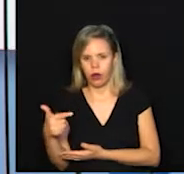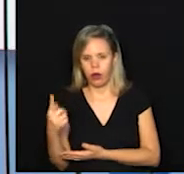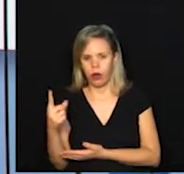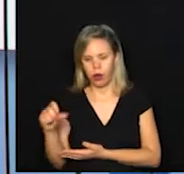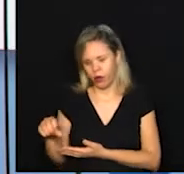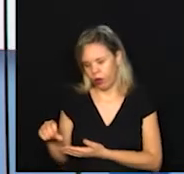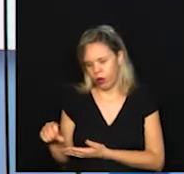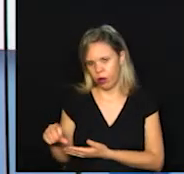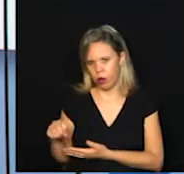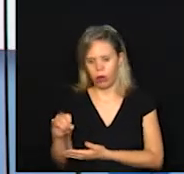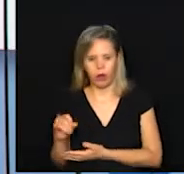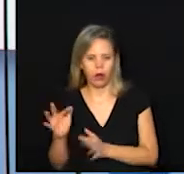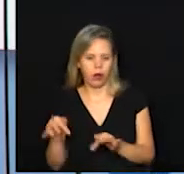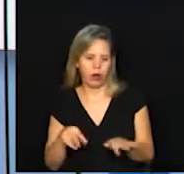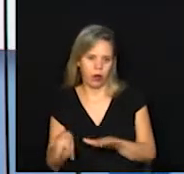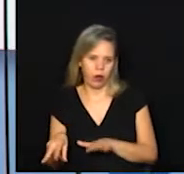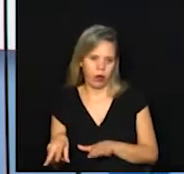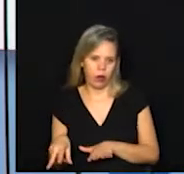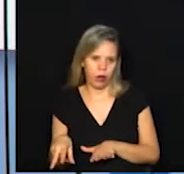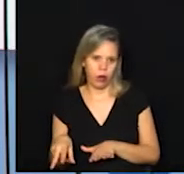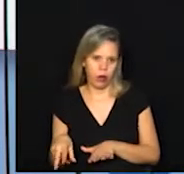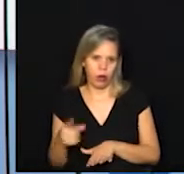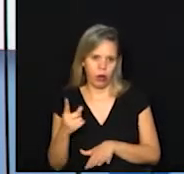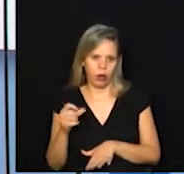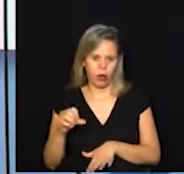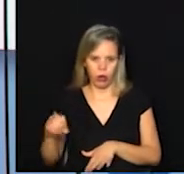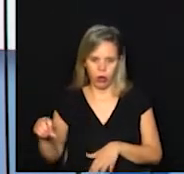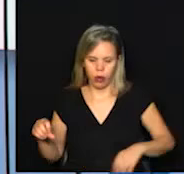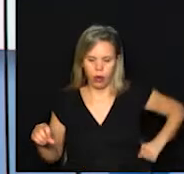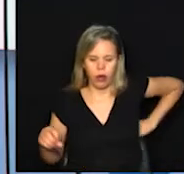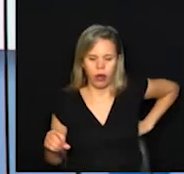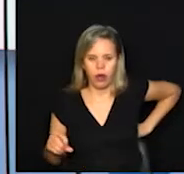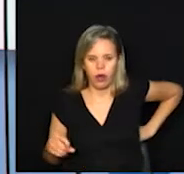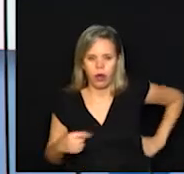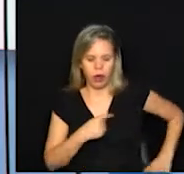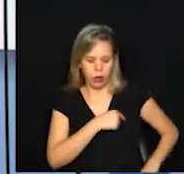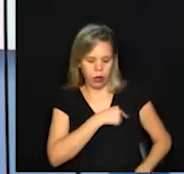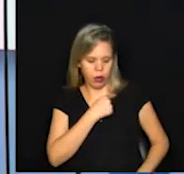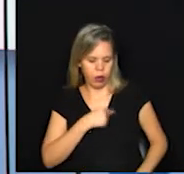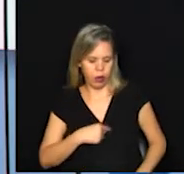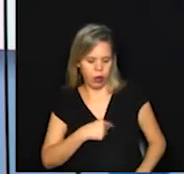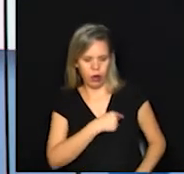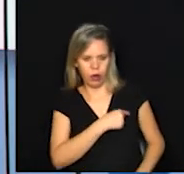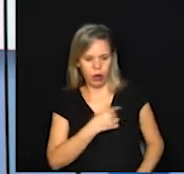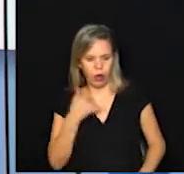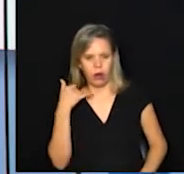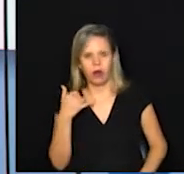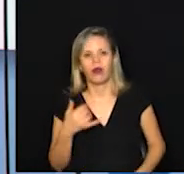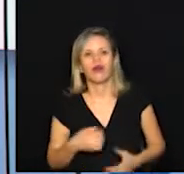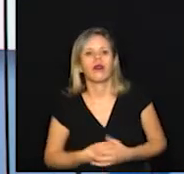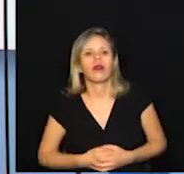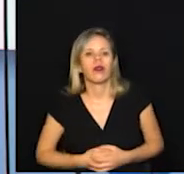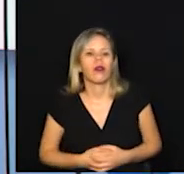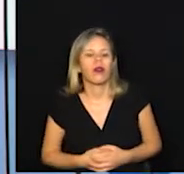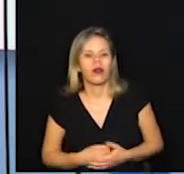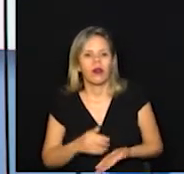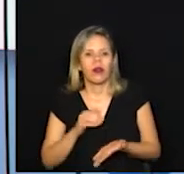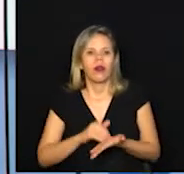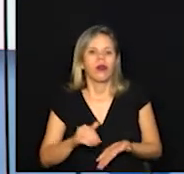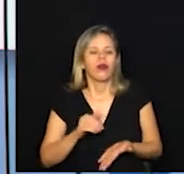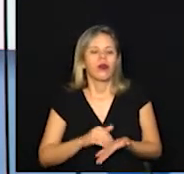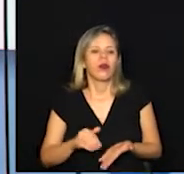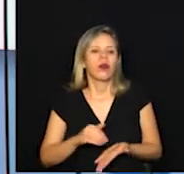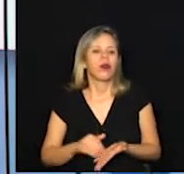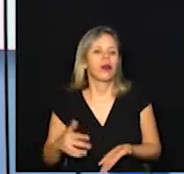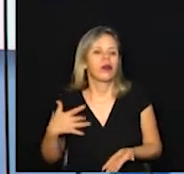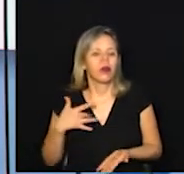3245-1219, e se for no final de semana, no 199, que é o telefone da Defesa Civil. Inclusive, a Secretaria de